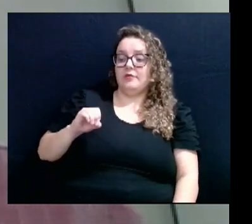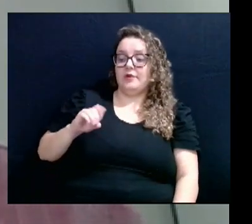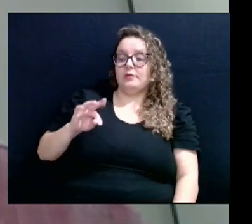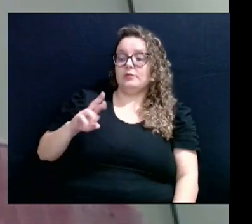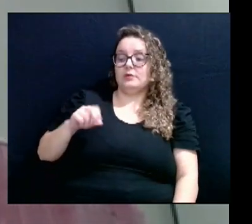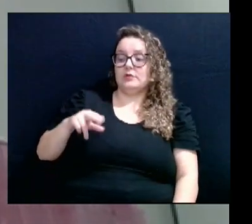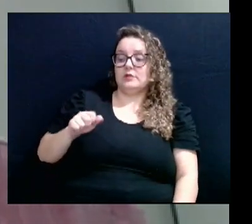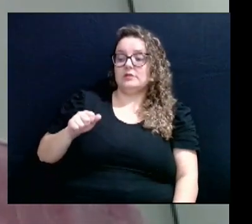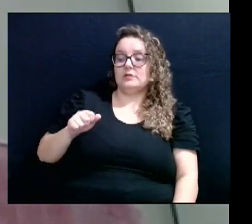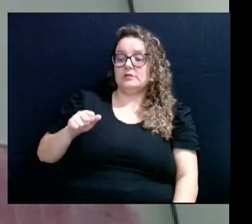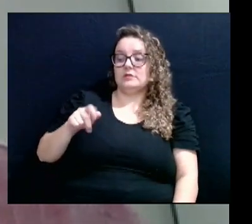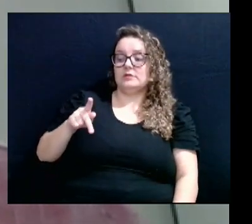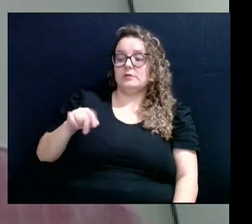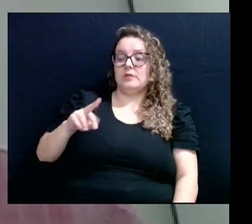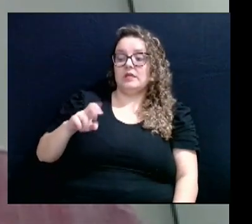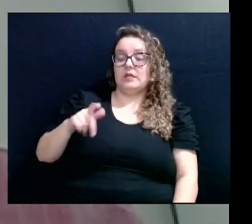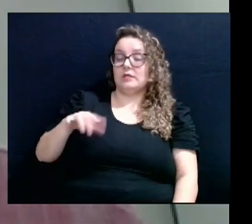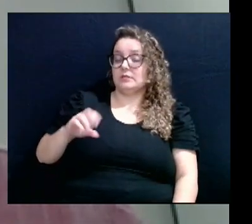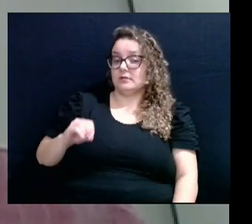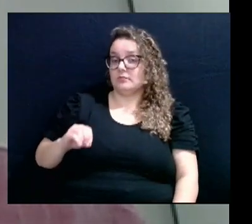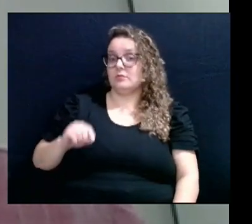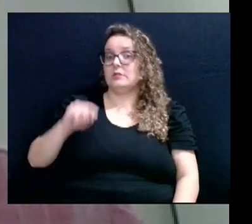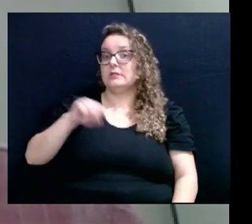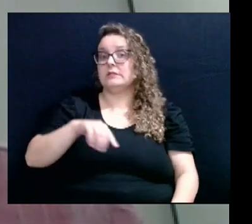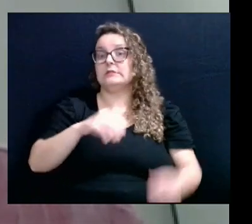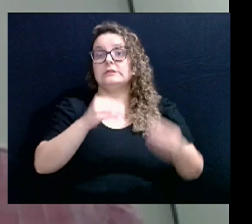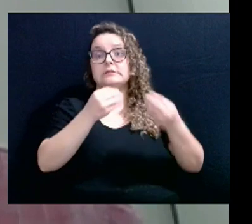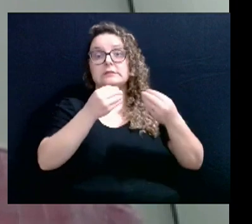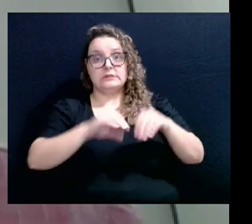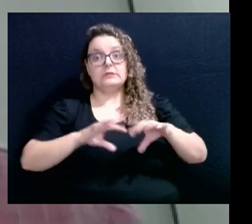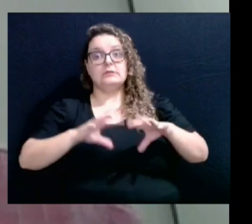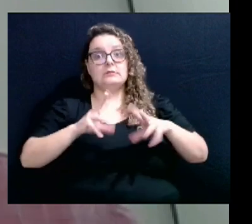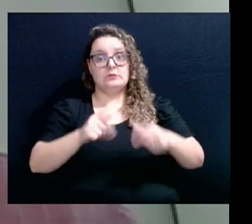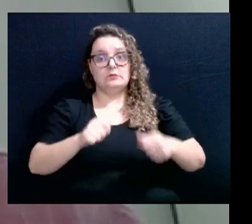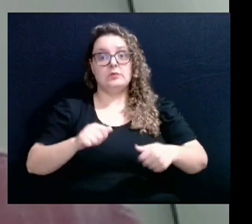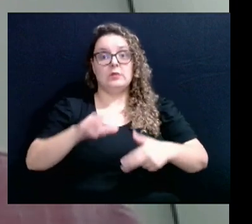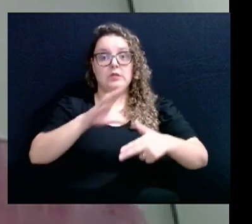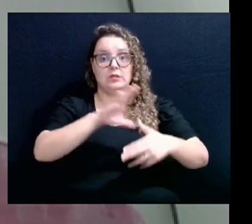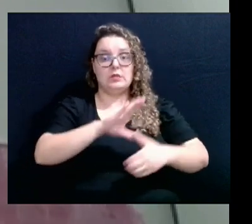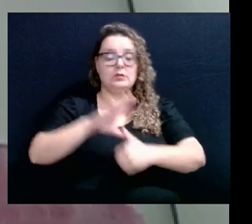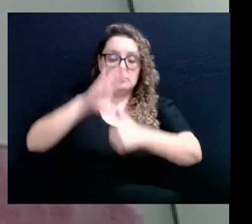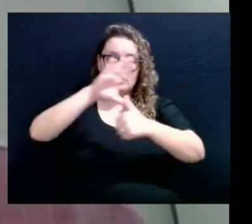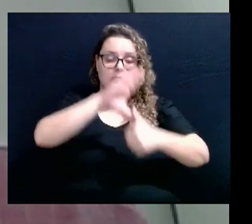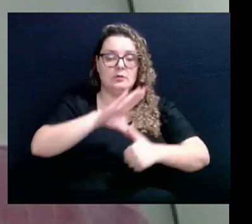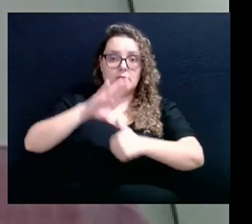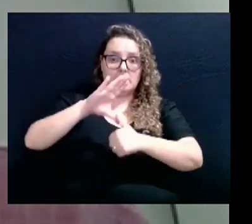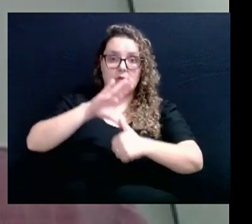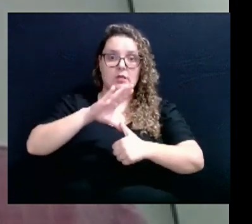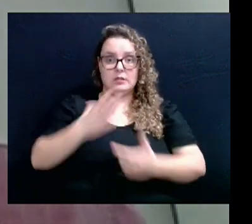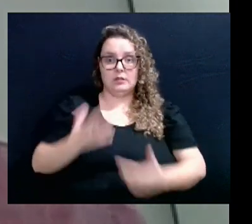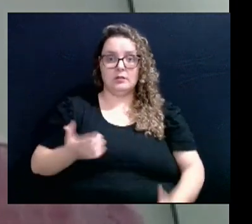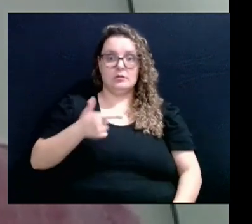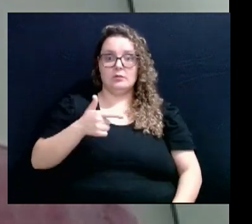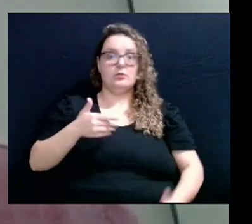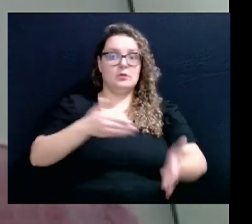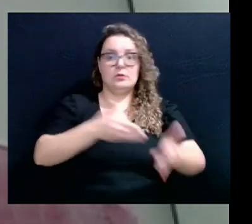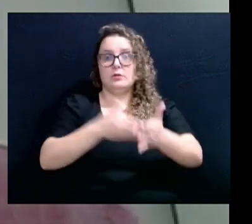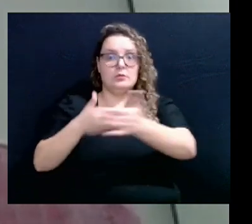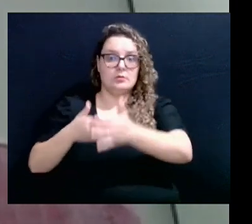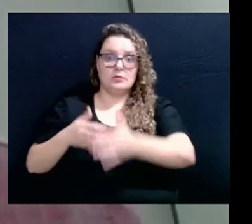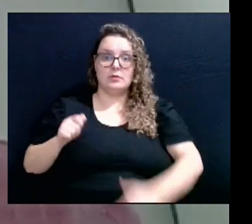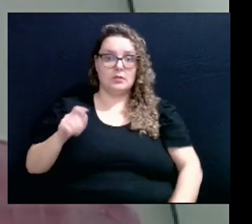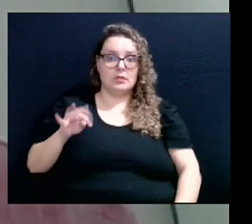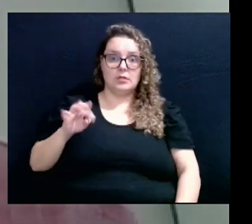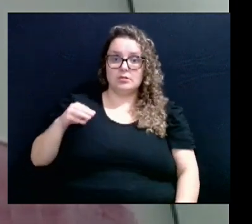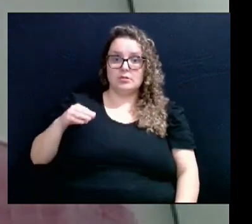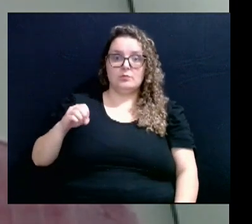muito grande para toda a América do Sul, né? Como você falou, a gente não tem fronteiras na atmosfera, no meio ambiente, né? As